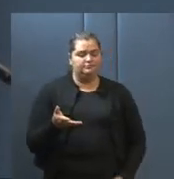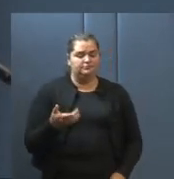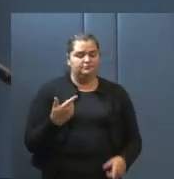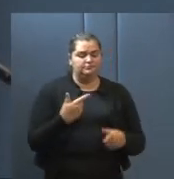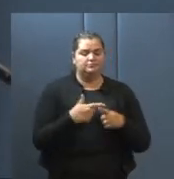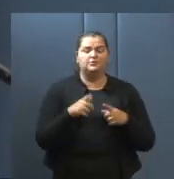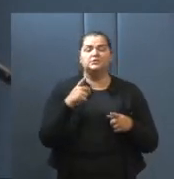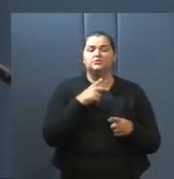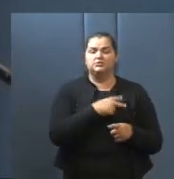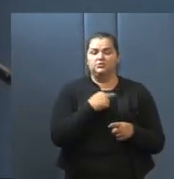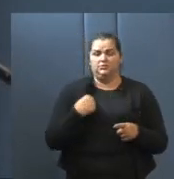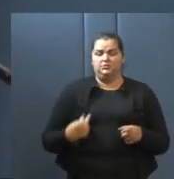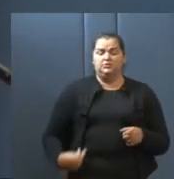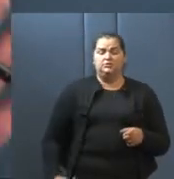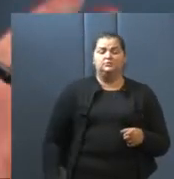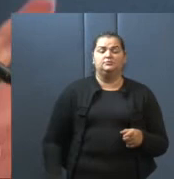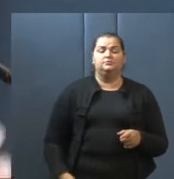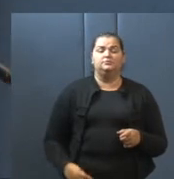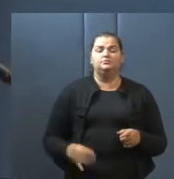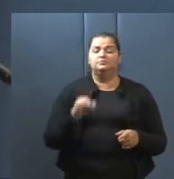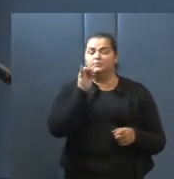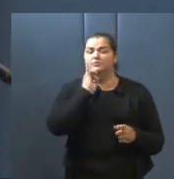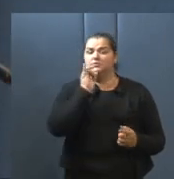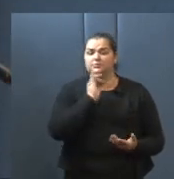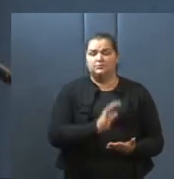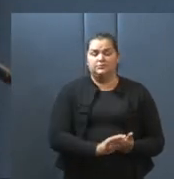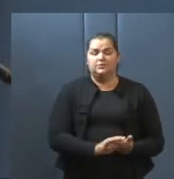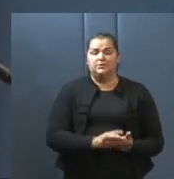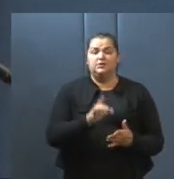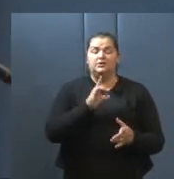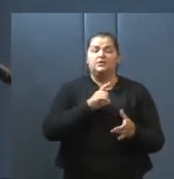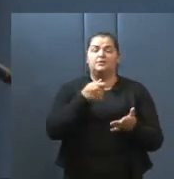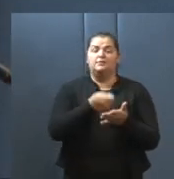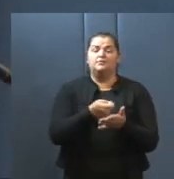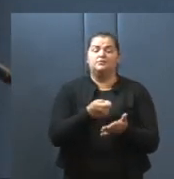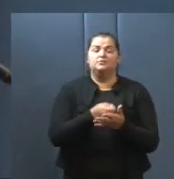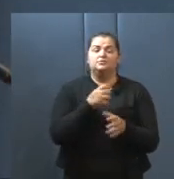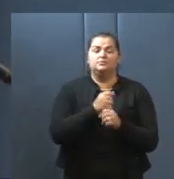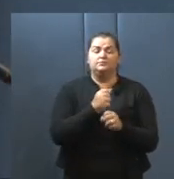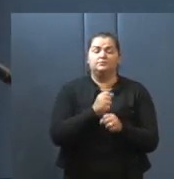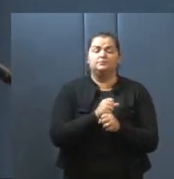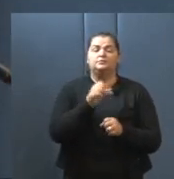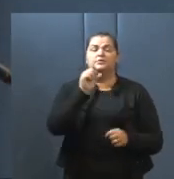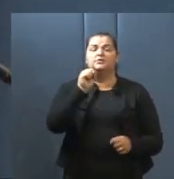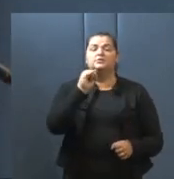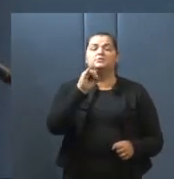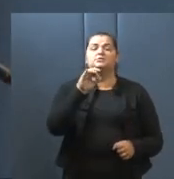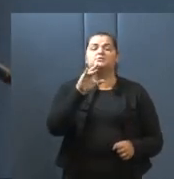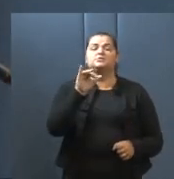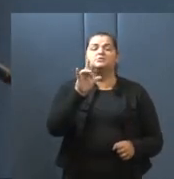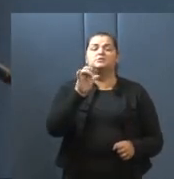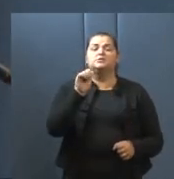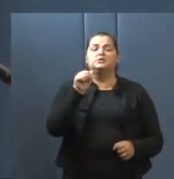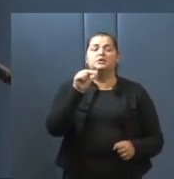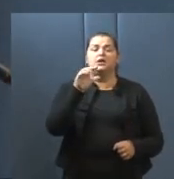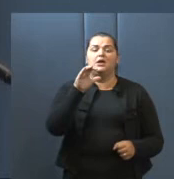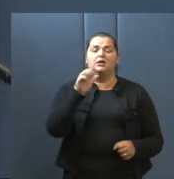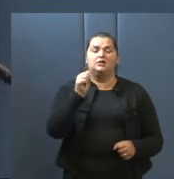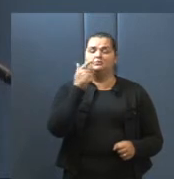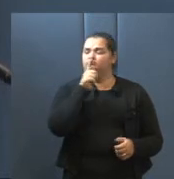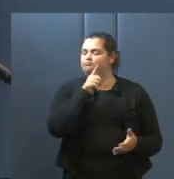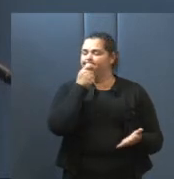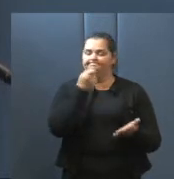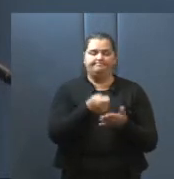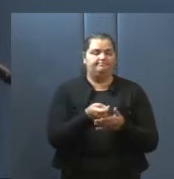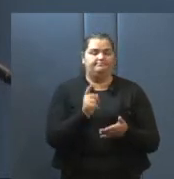Mas, no caso da China, muitas vezes eles financiaram um porto no Sri Lanka. Sri Lanka não conseguiu pagar, o